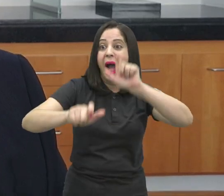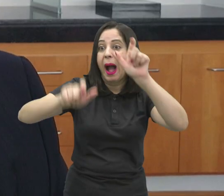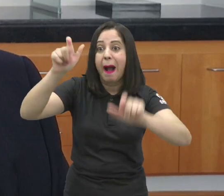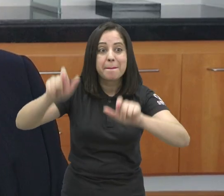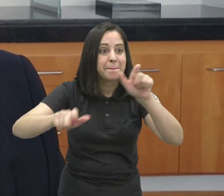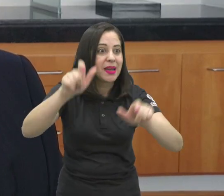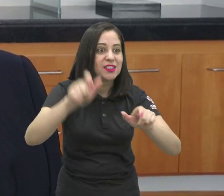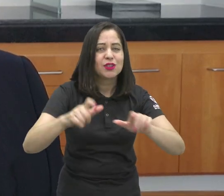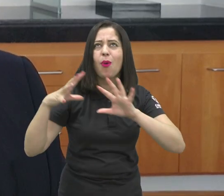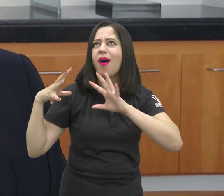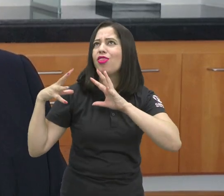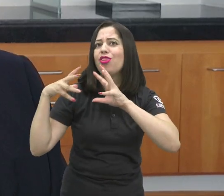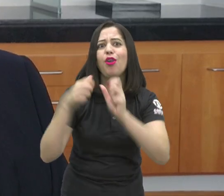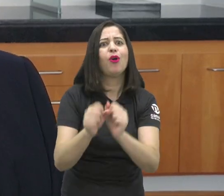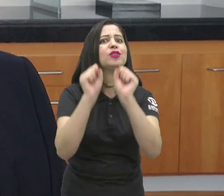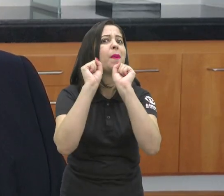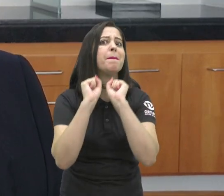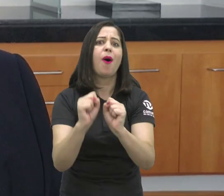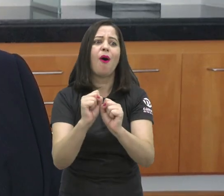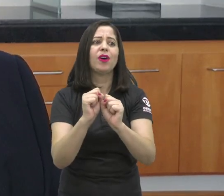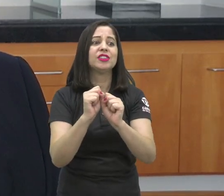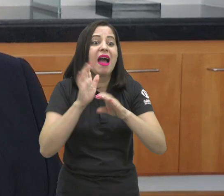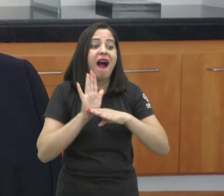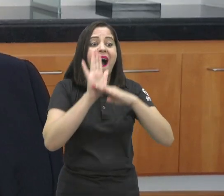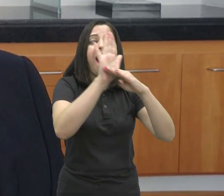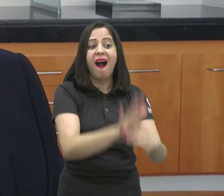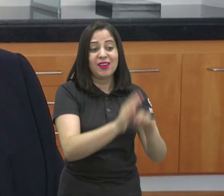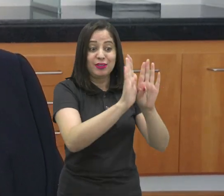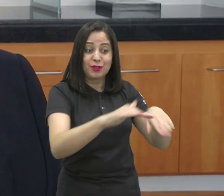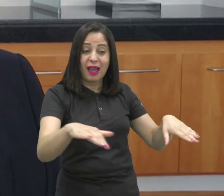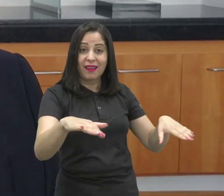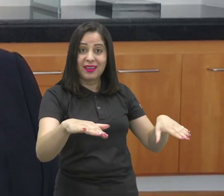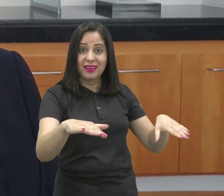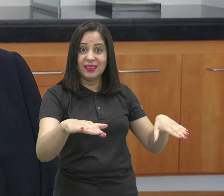pessoas físicas e jurídicas podem ser padrinhos ou madrinhas